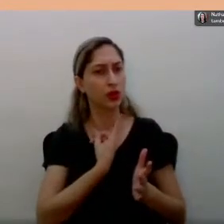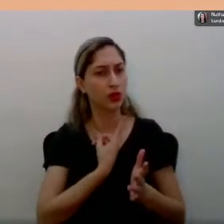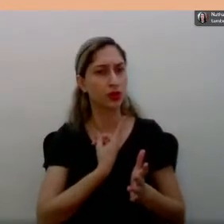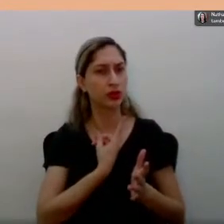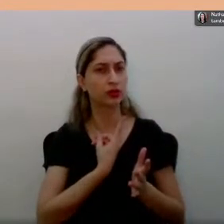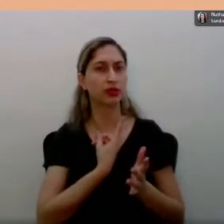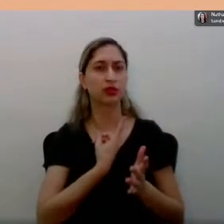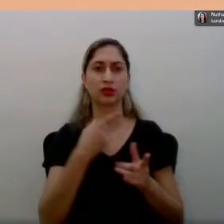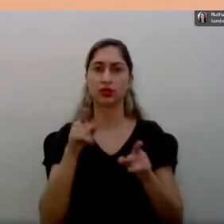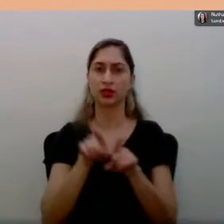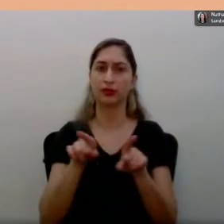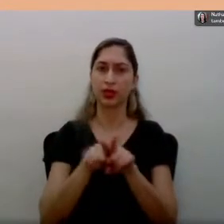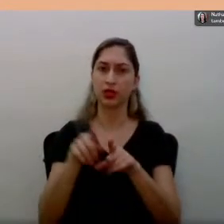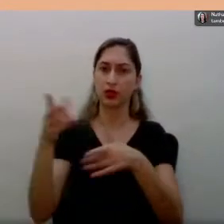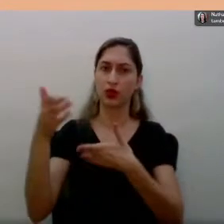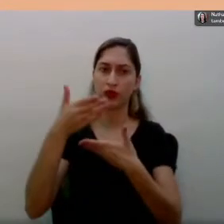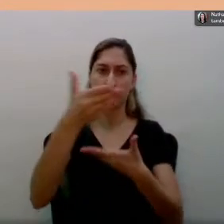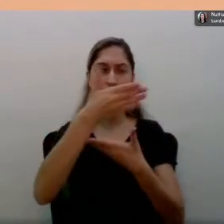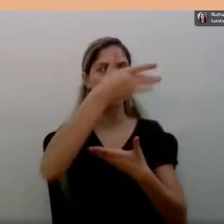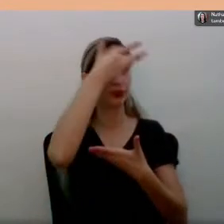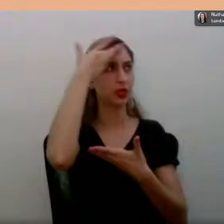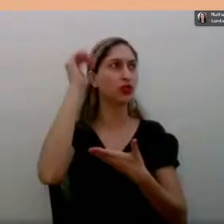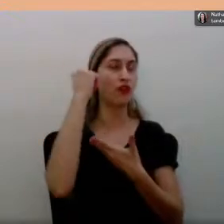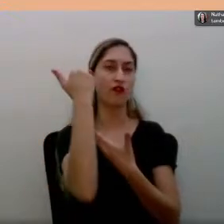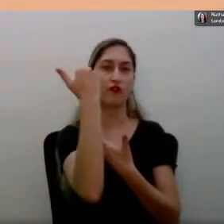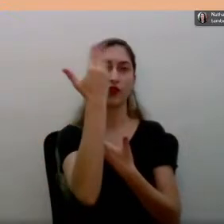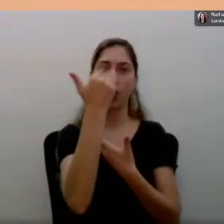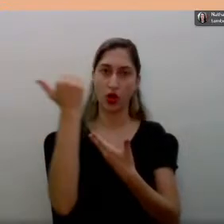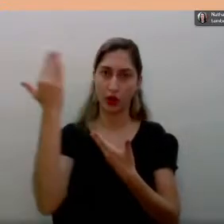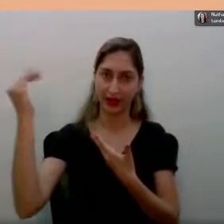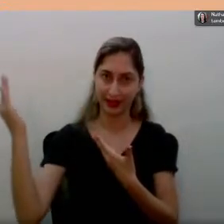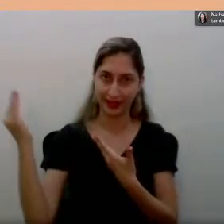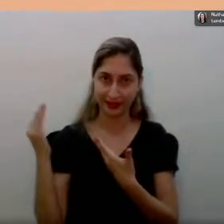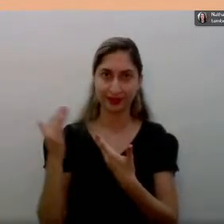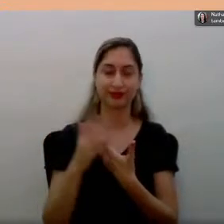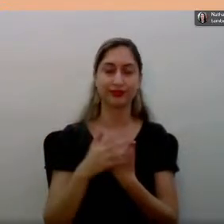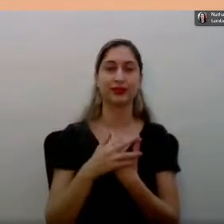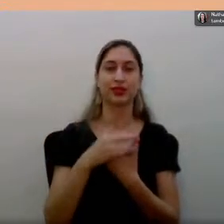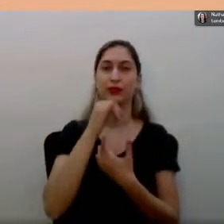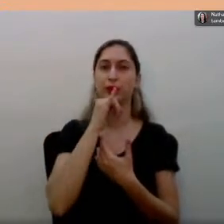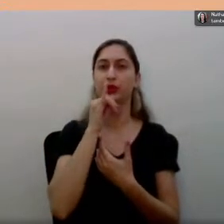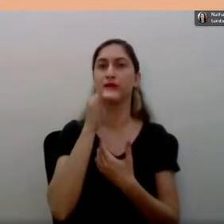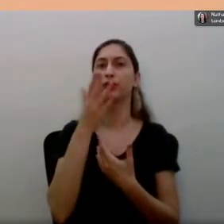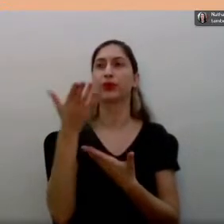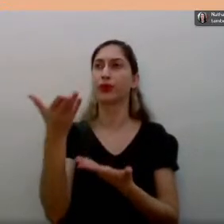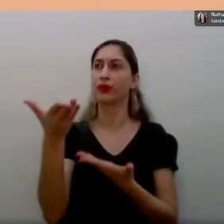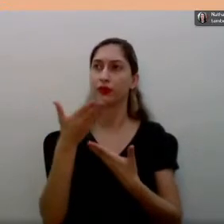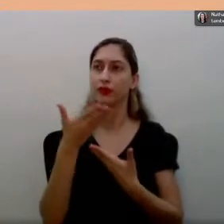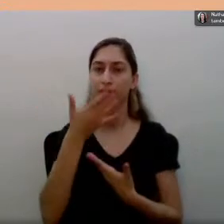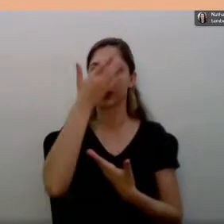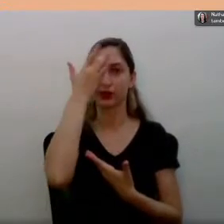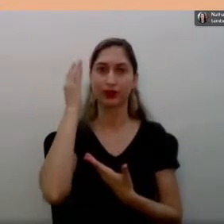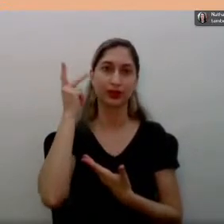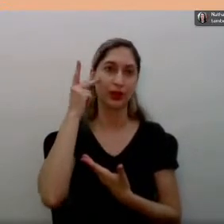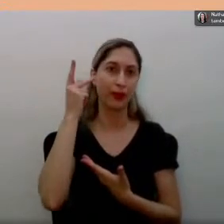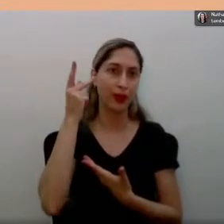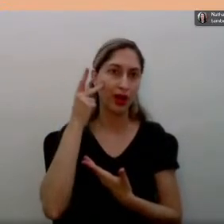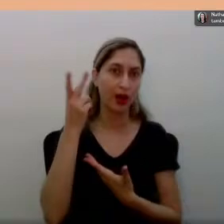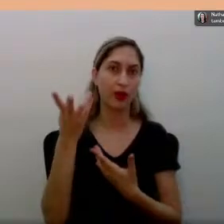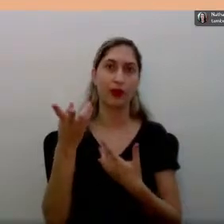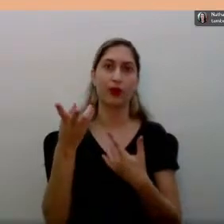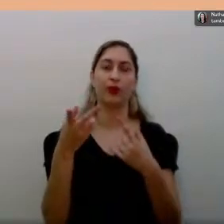de fora daqui também né Então aí a gente começa a conversar com a galera de São Paulo a galera lá de Fortaleza